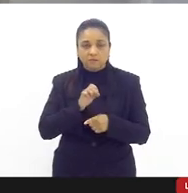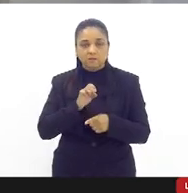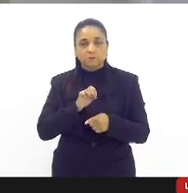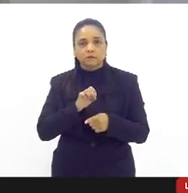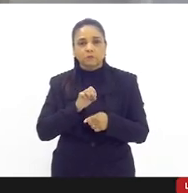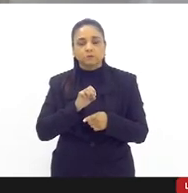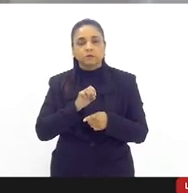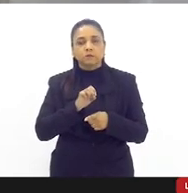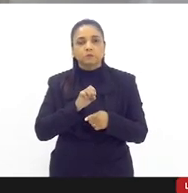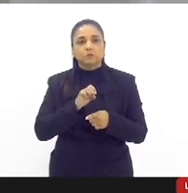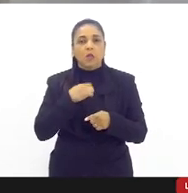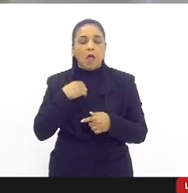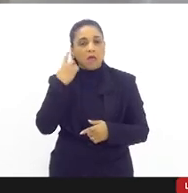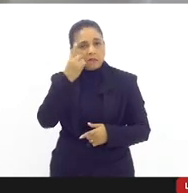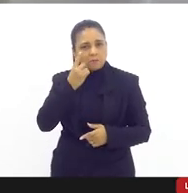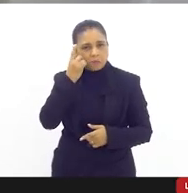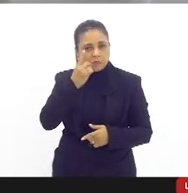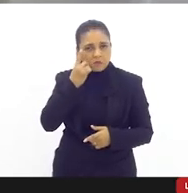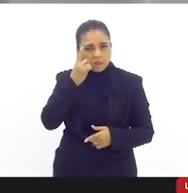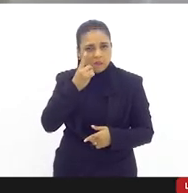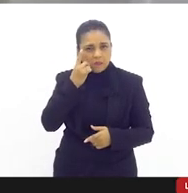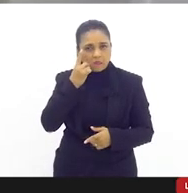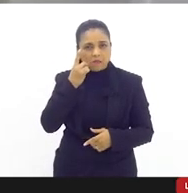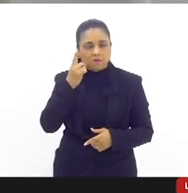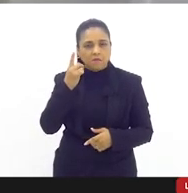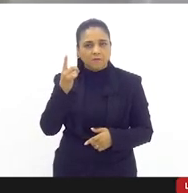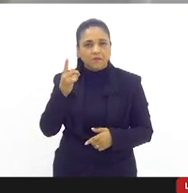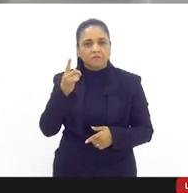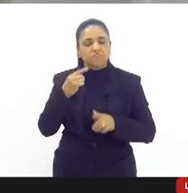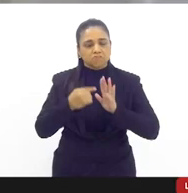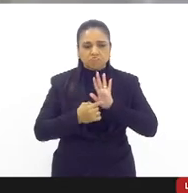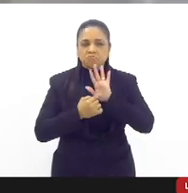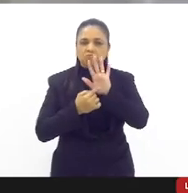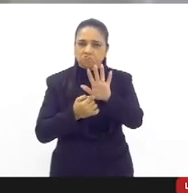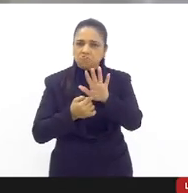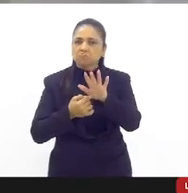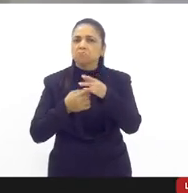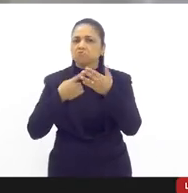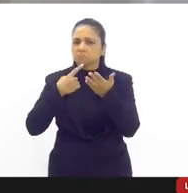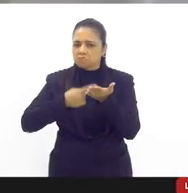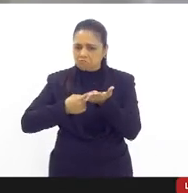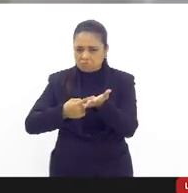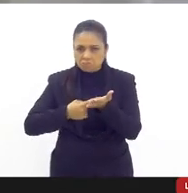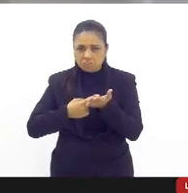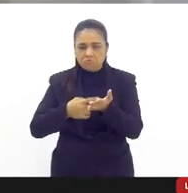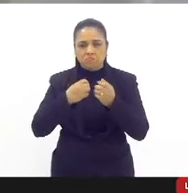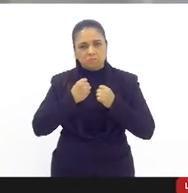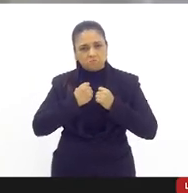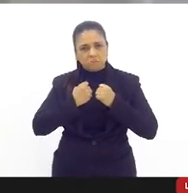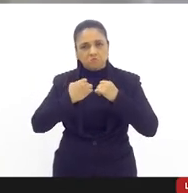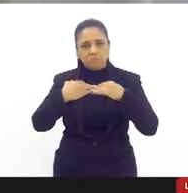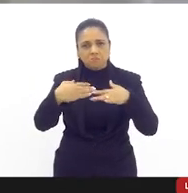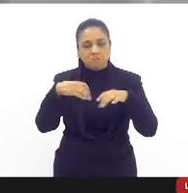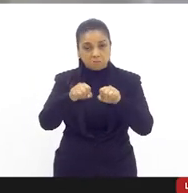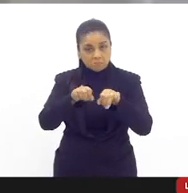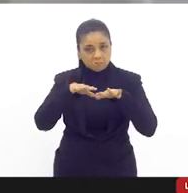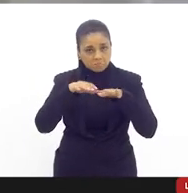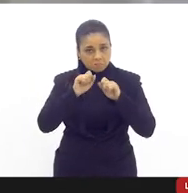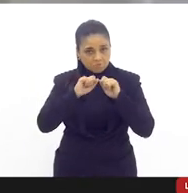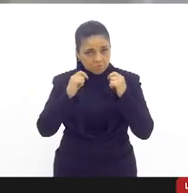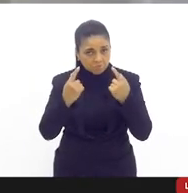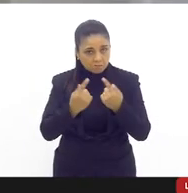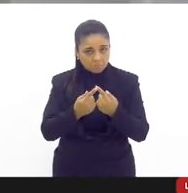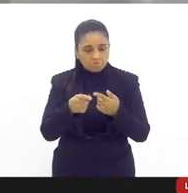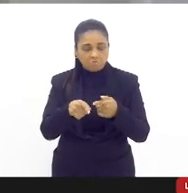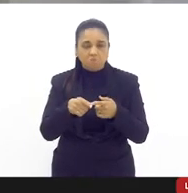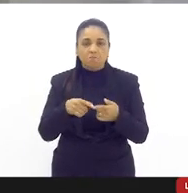que a deputada é expressou muito bem o compromisso da Assembleia com